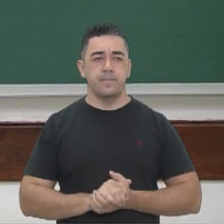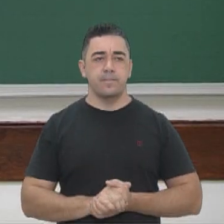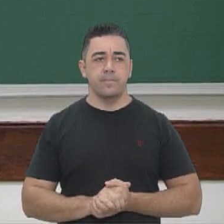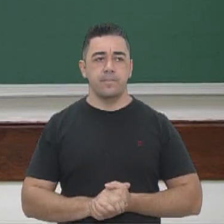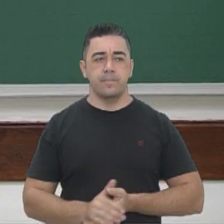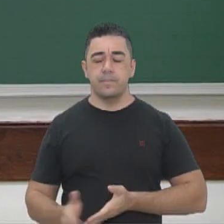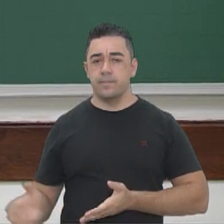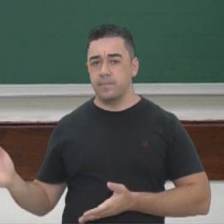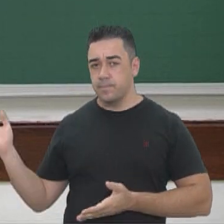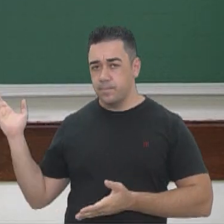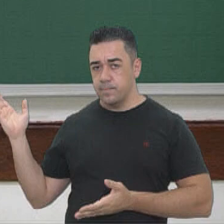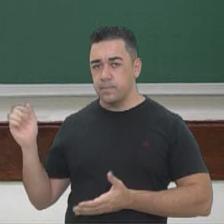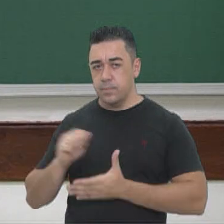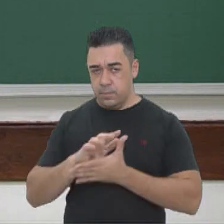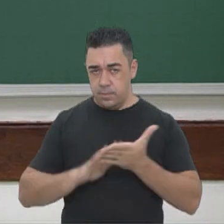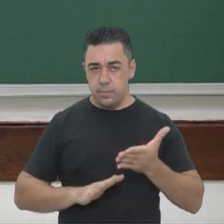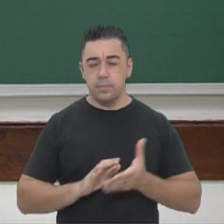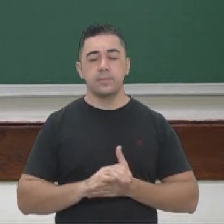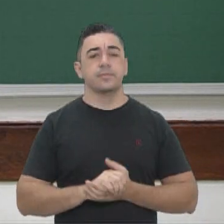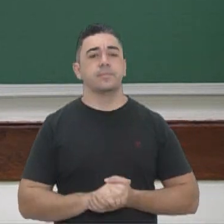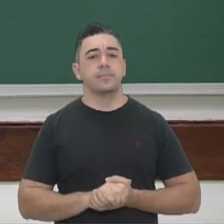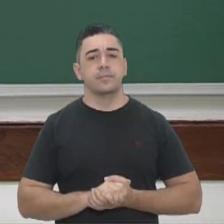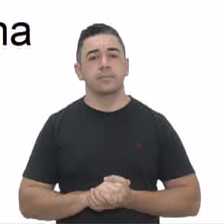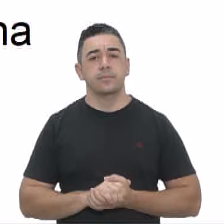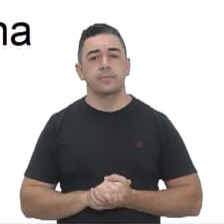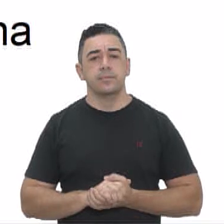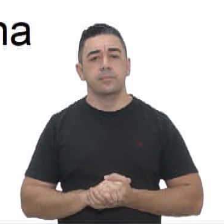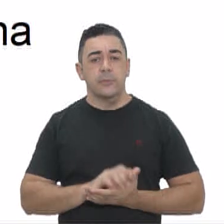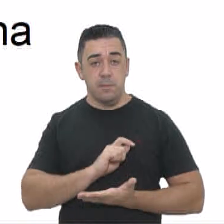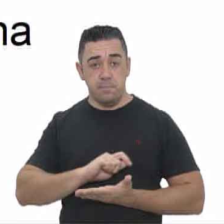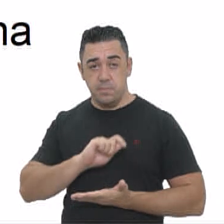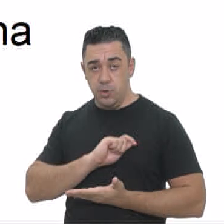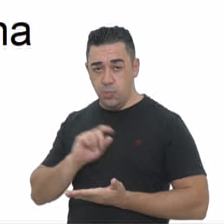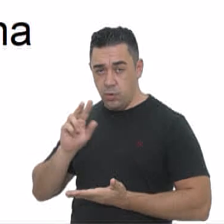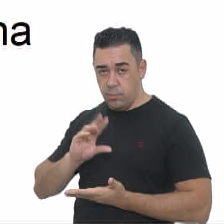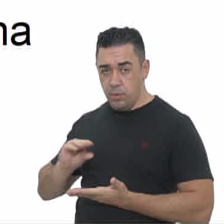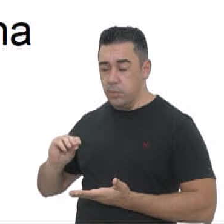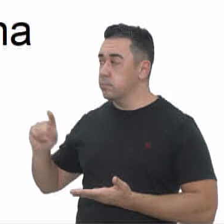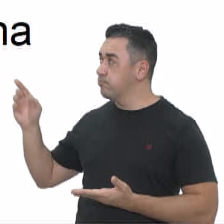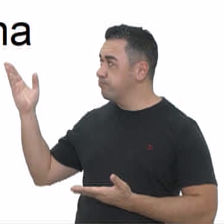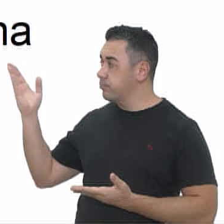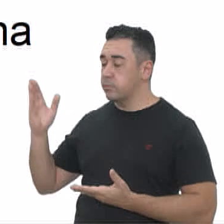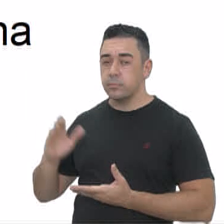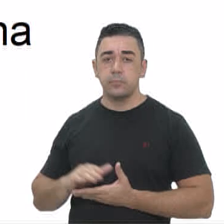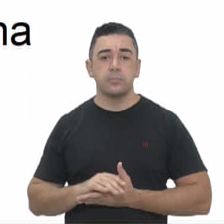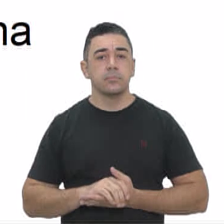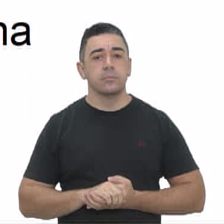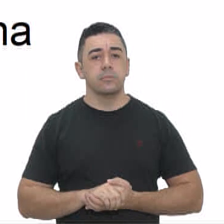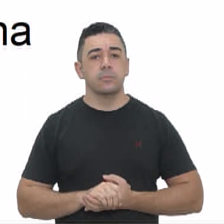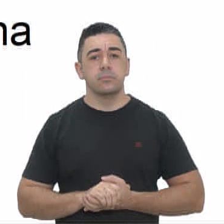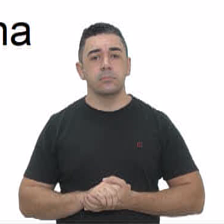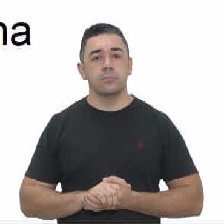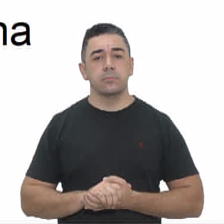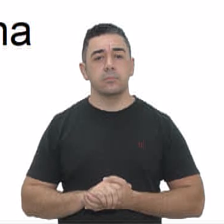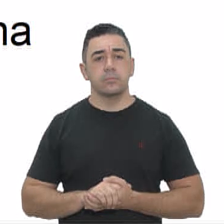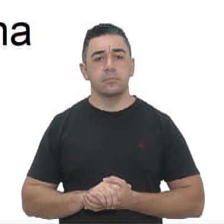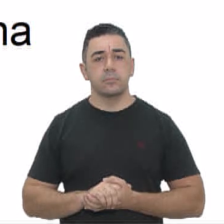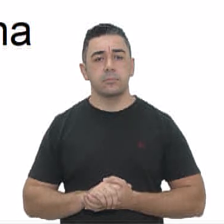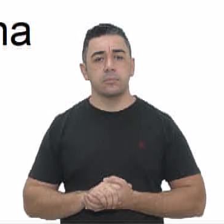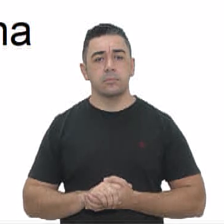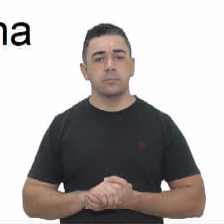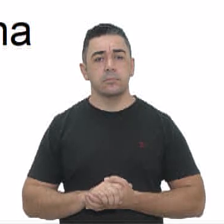Agora, basados em todos os aspectos apontados hasta agora,